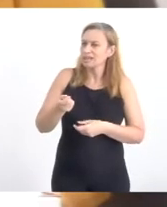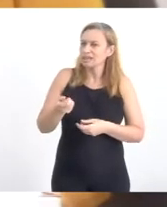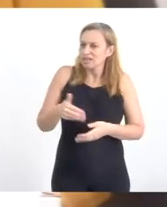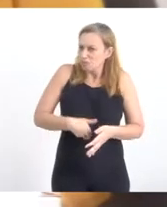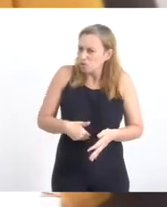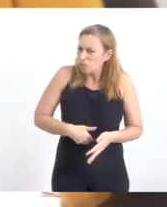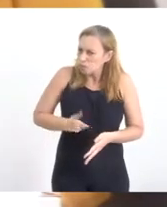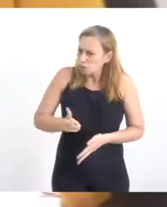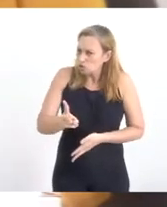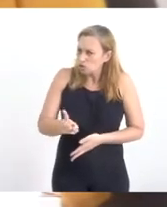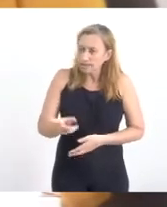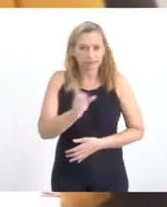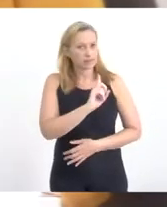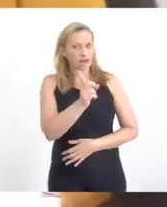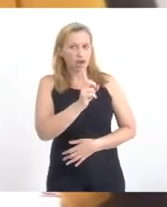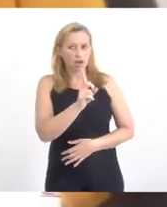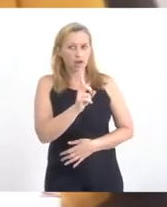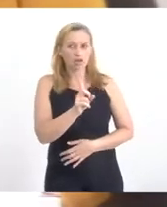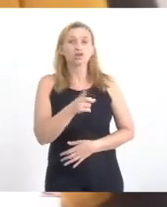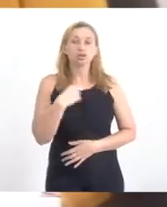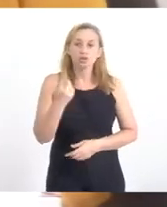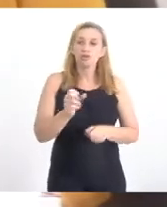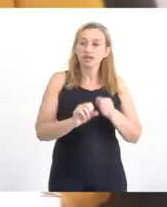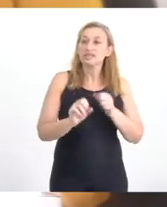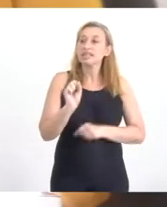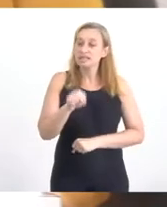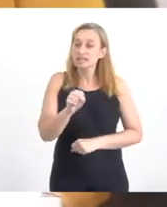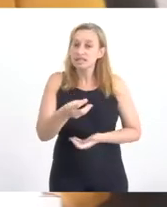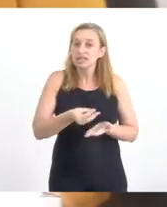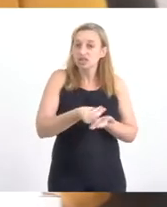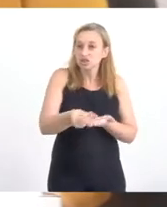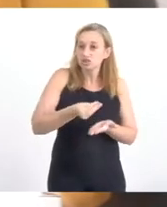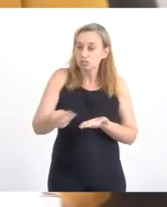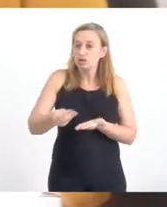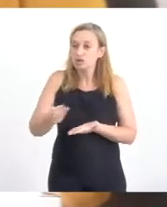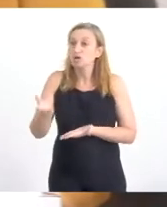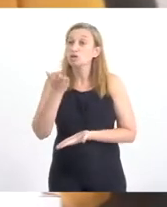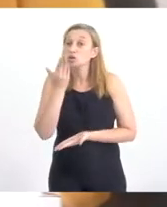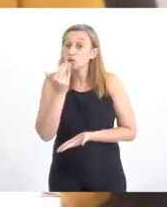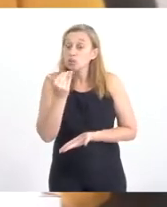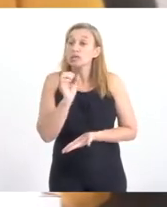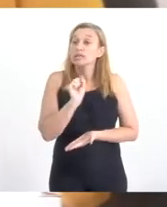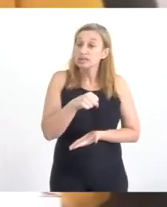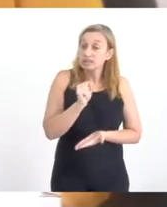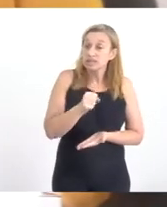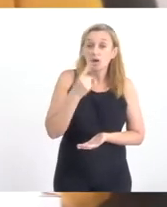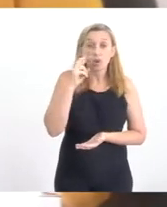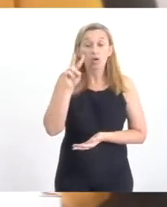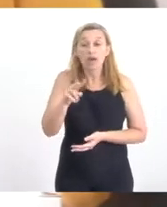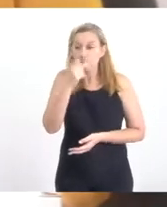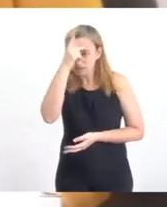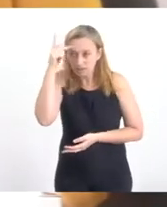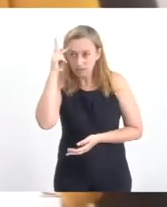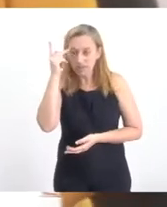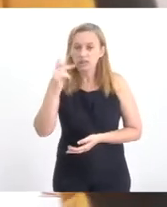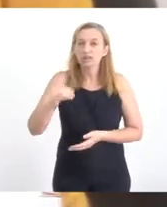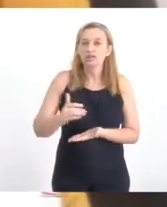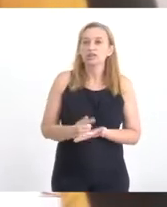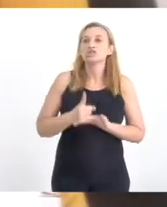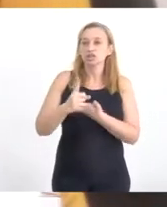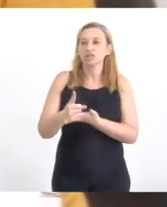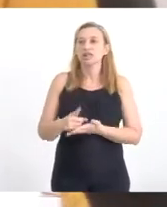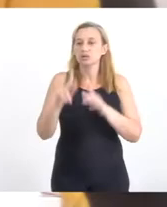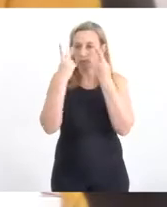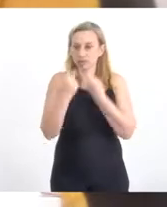não com a gente não com a gente vamos fazer sim distribuição de alimentos Vamos sim olhar para as pessoas com a sua dignidade